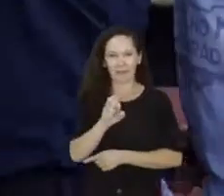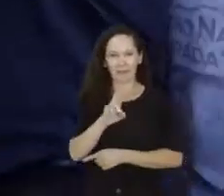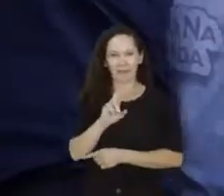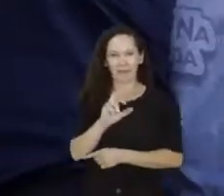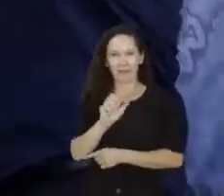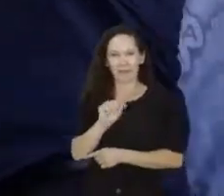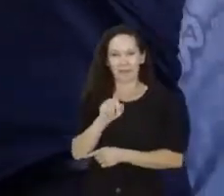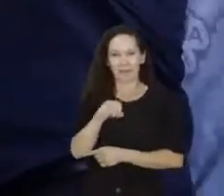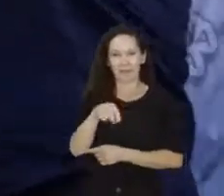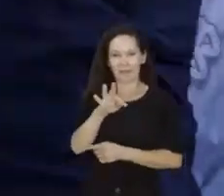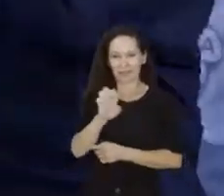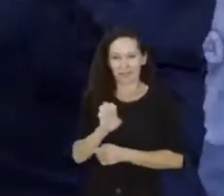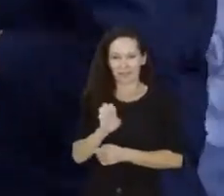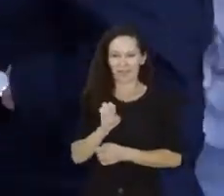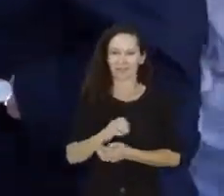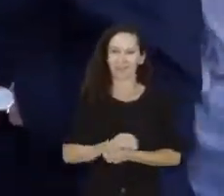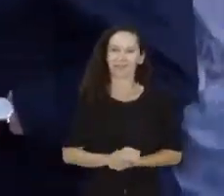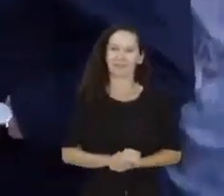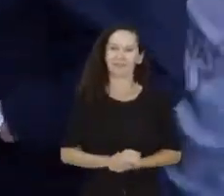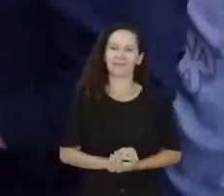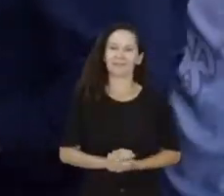Cadê?